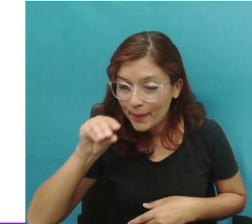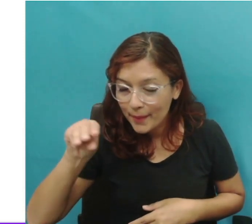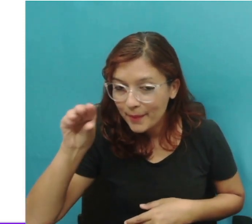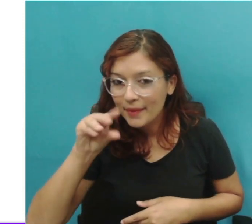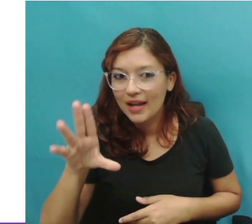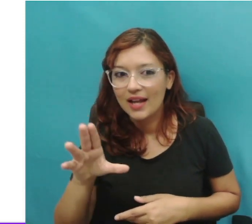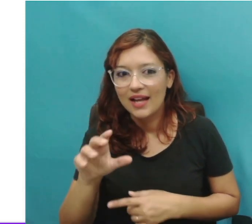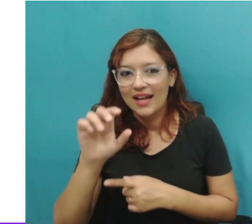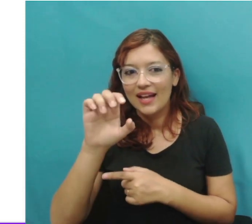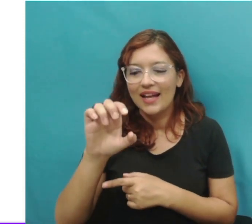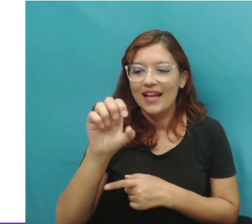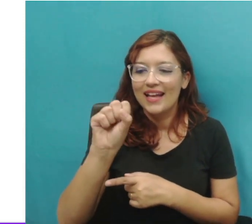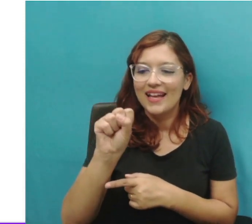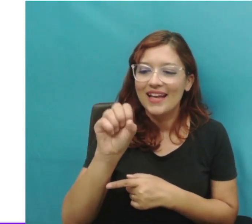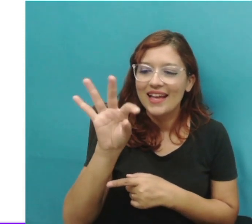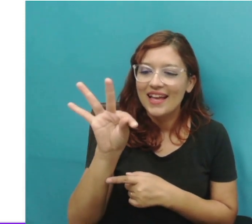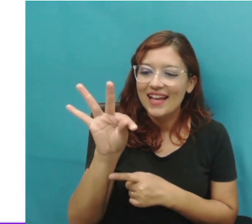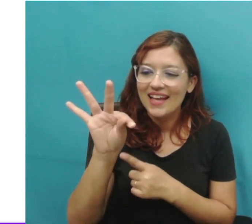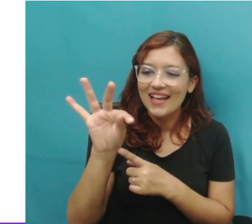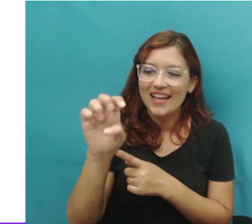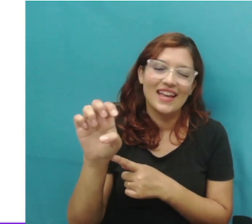Na hora de falar,